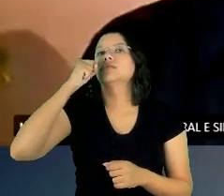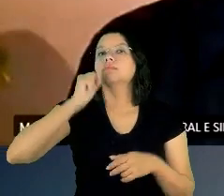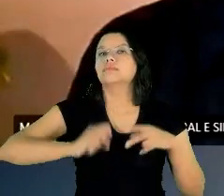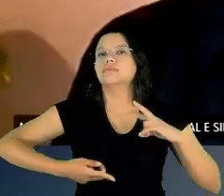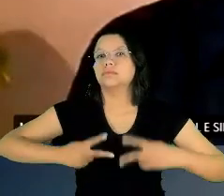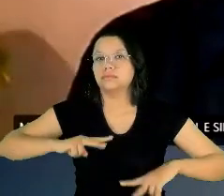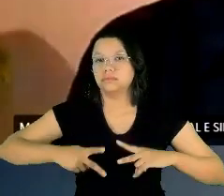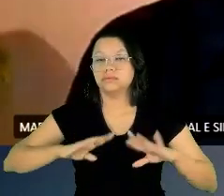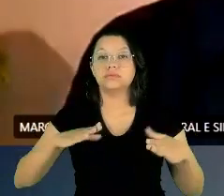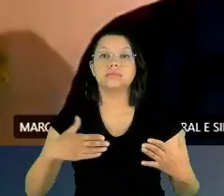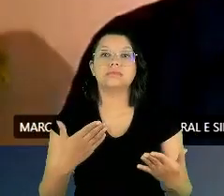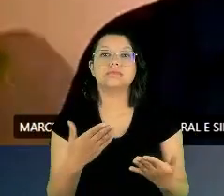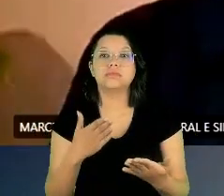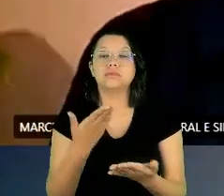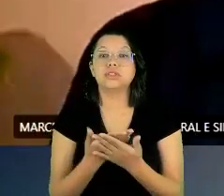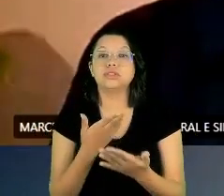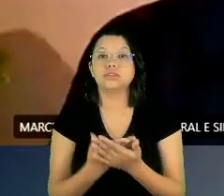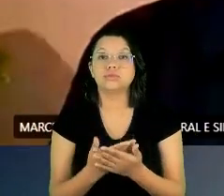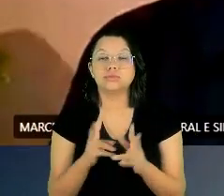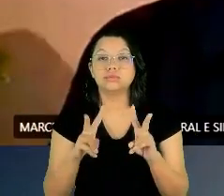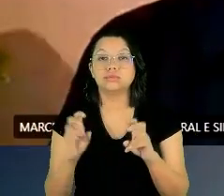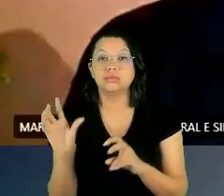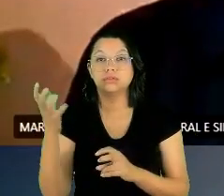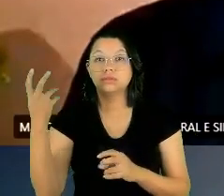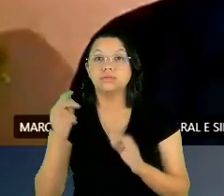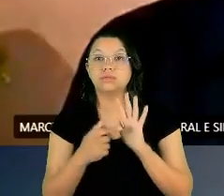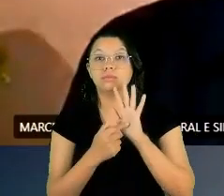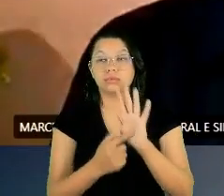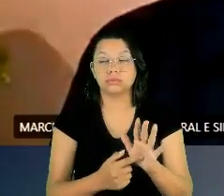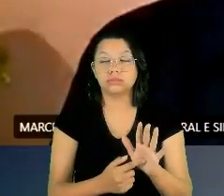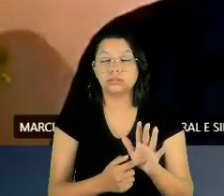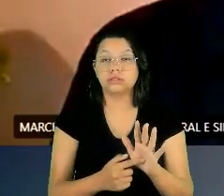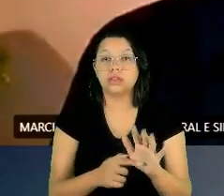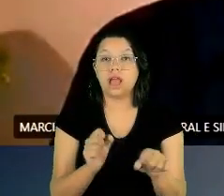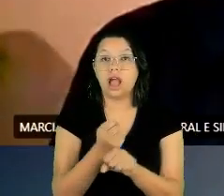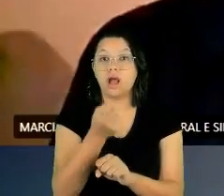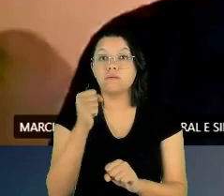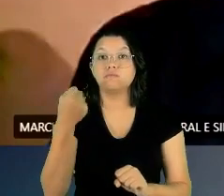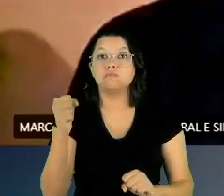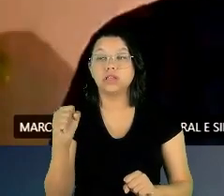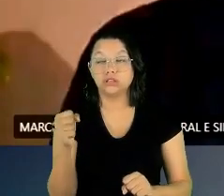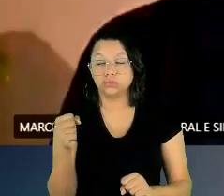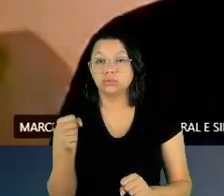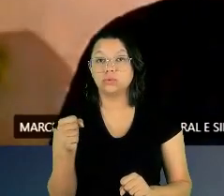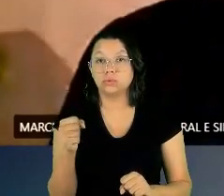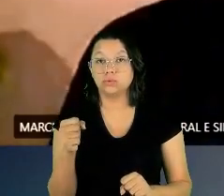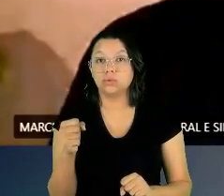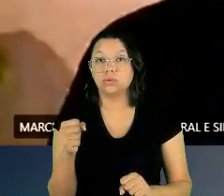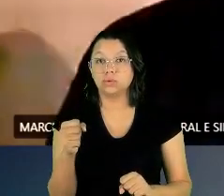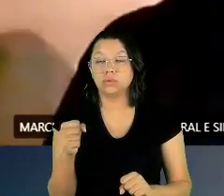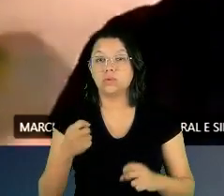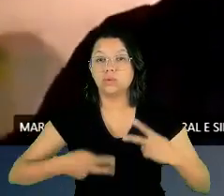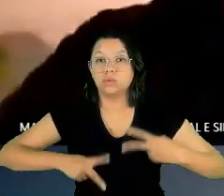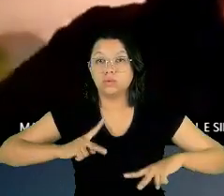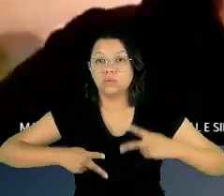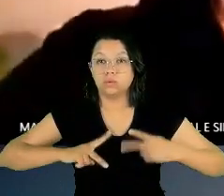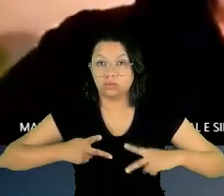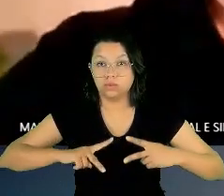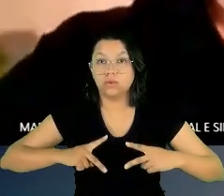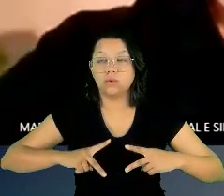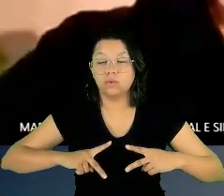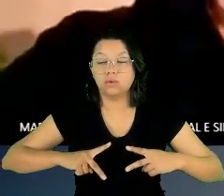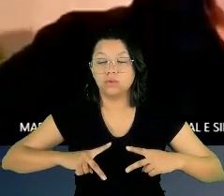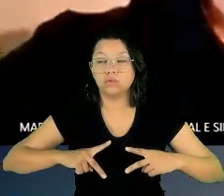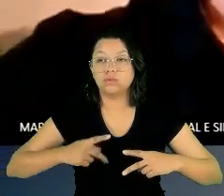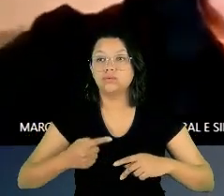ocitocina. Então, os estudos de tomada de decisão mostram uma relação causal. Então, aumentou a ocitocina, por que inalar, né? Porque é mais